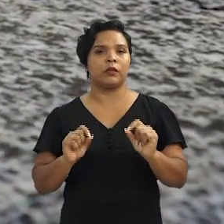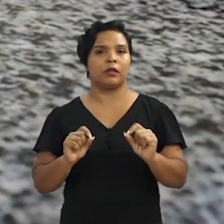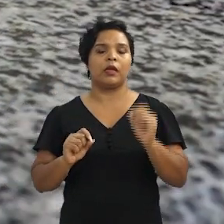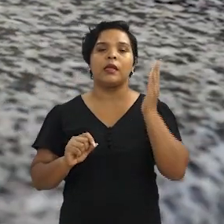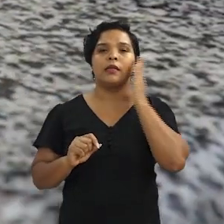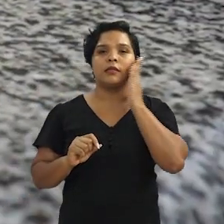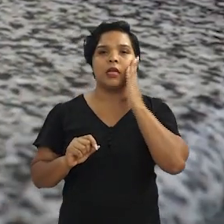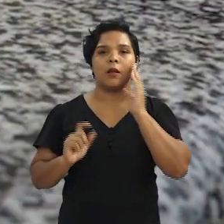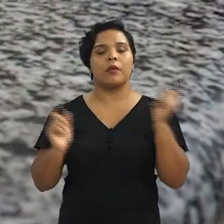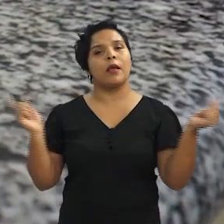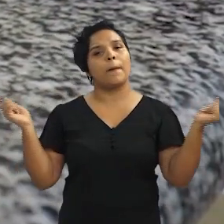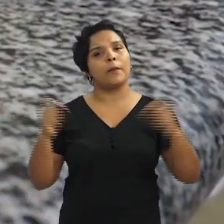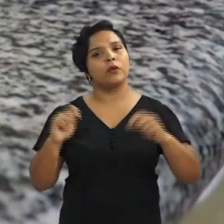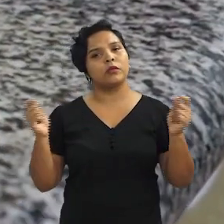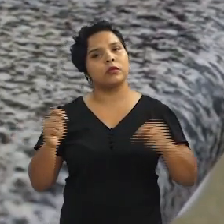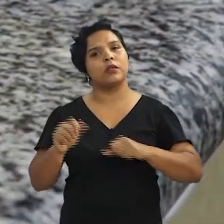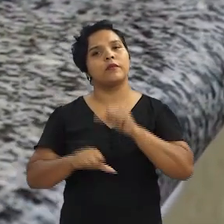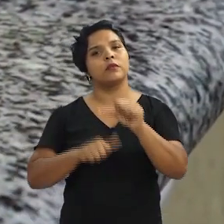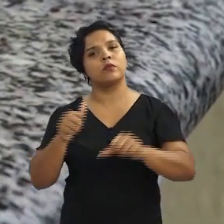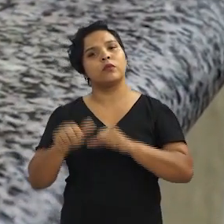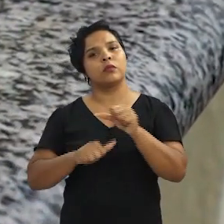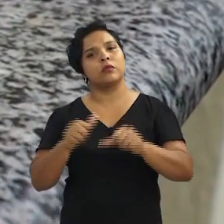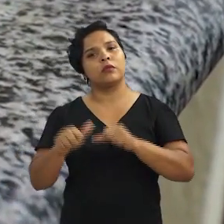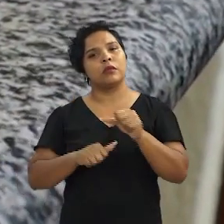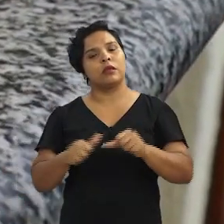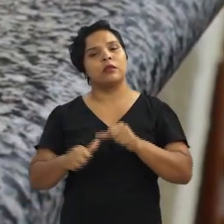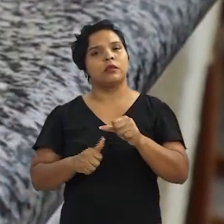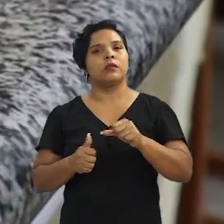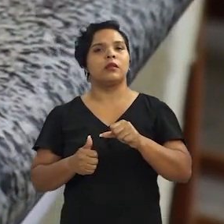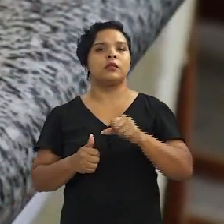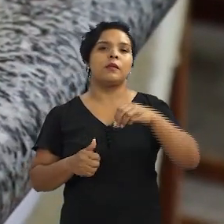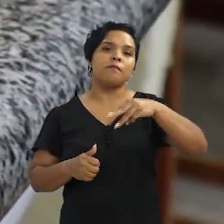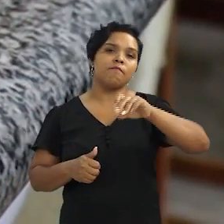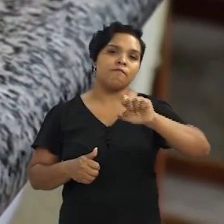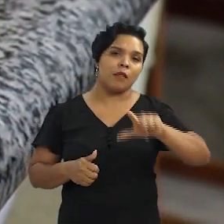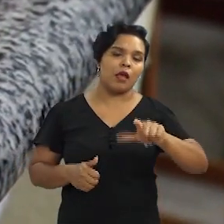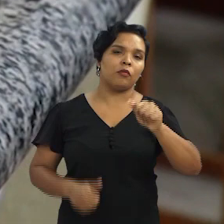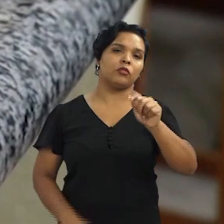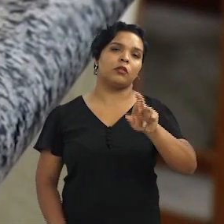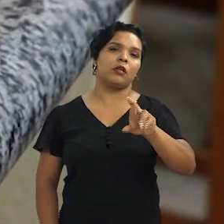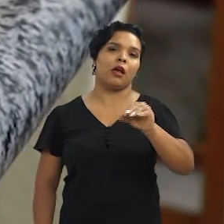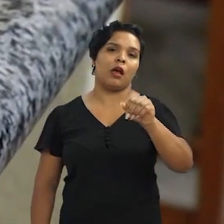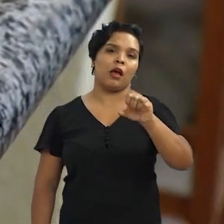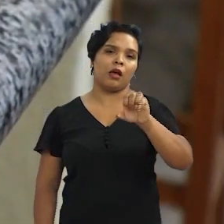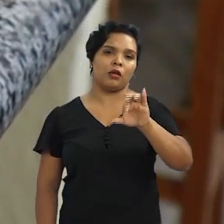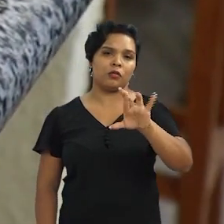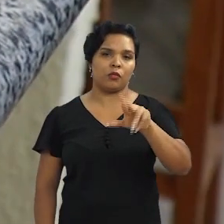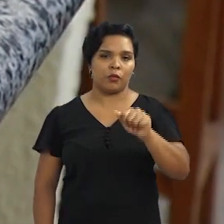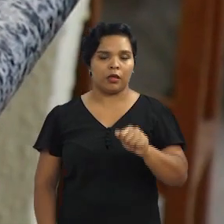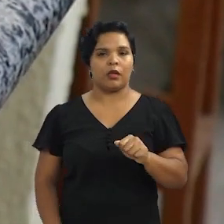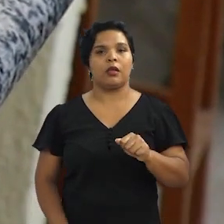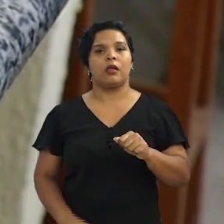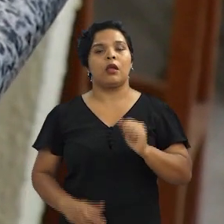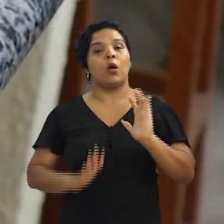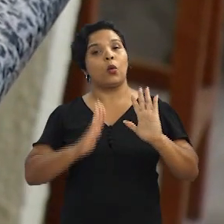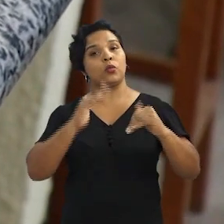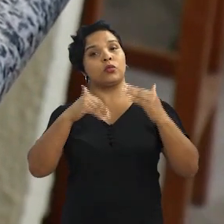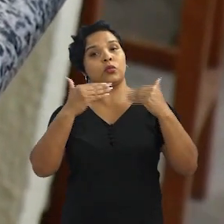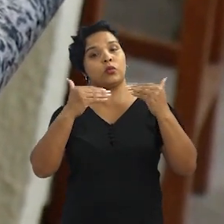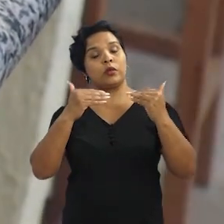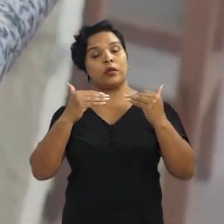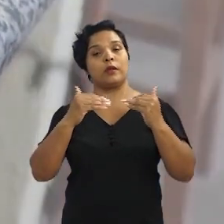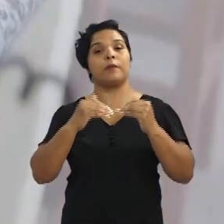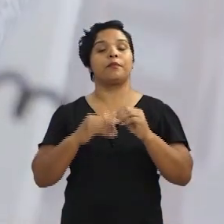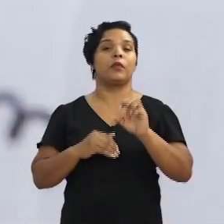passo é identificar possíveis adulterantes desse mel de aroeira, construir um modelo a partir